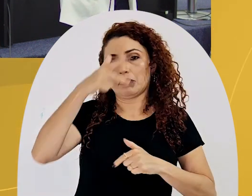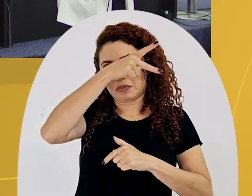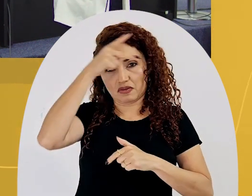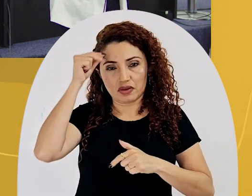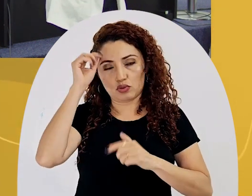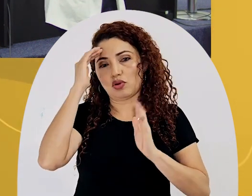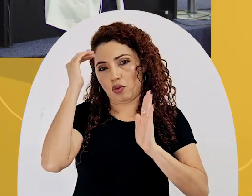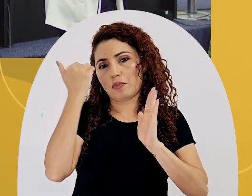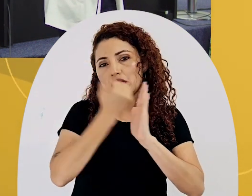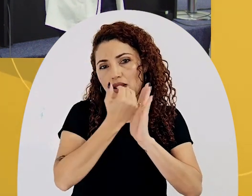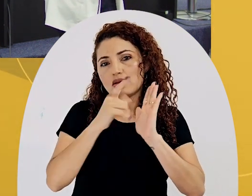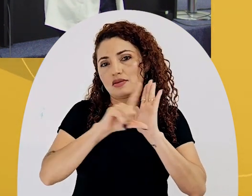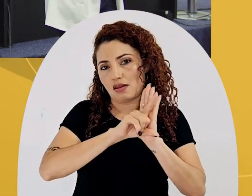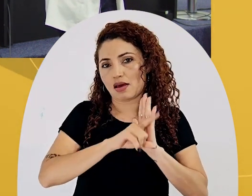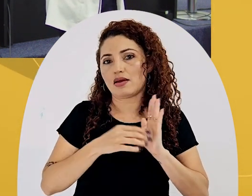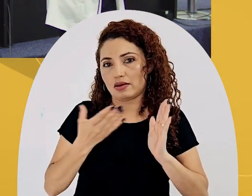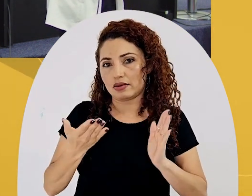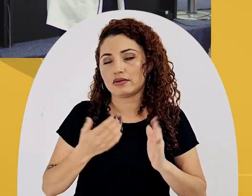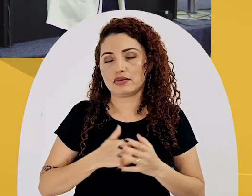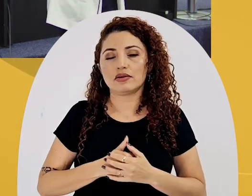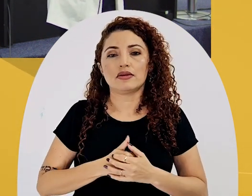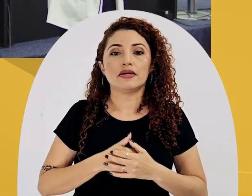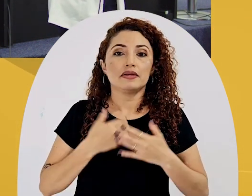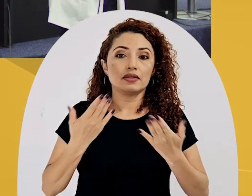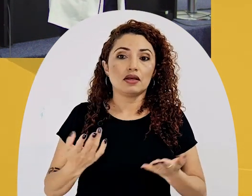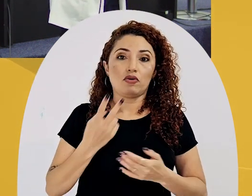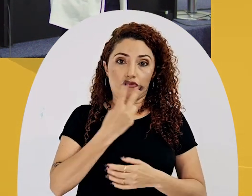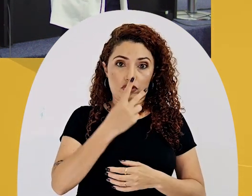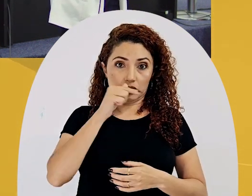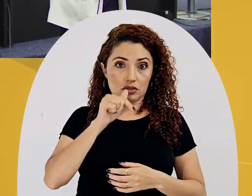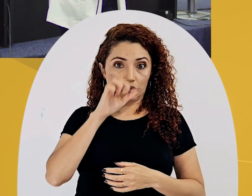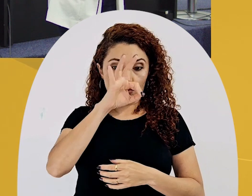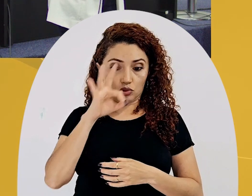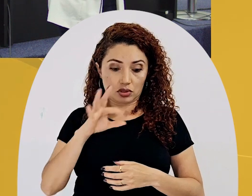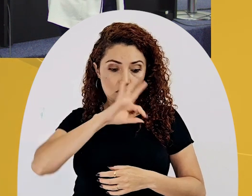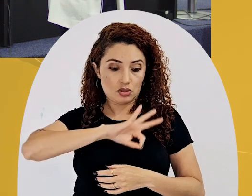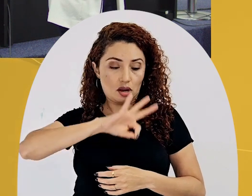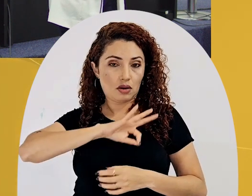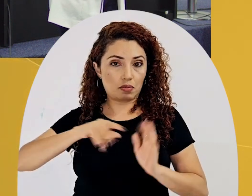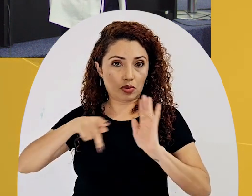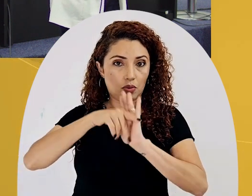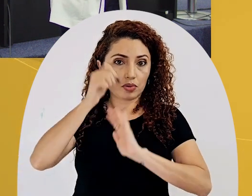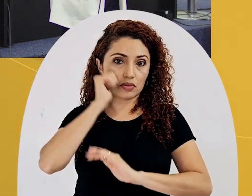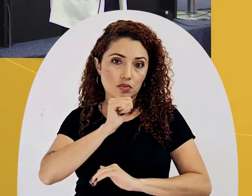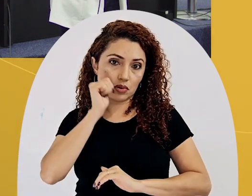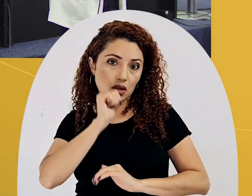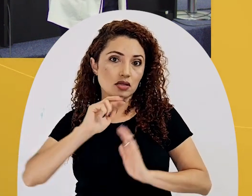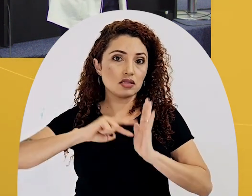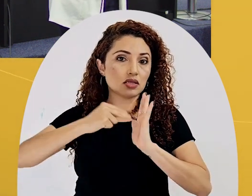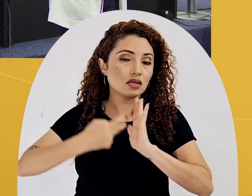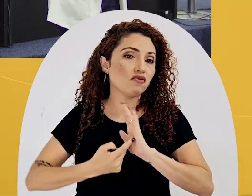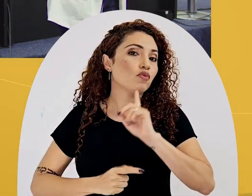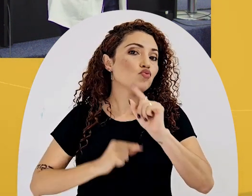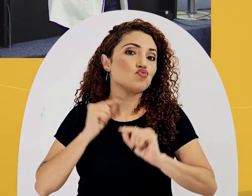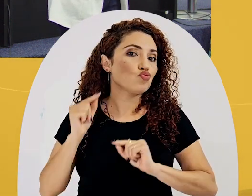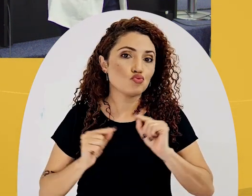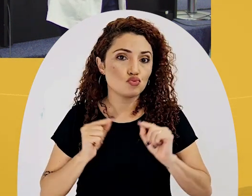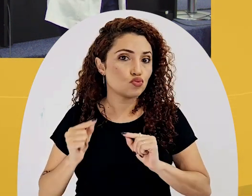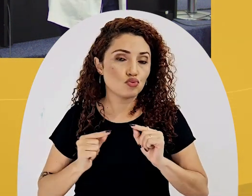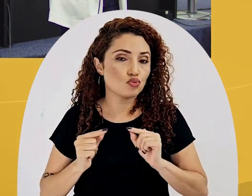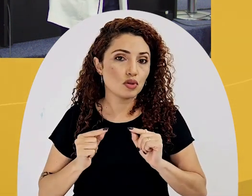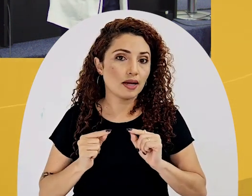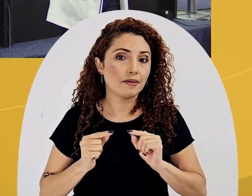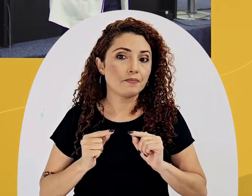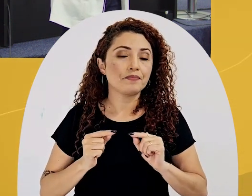esses 27% de salário das mulheres vão significar que tem menos mulheres em cargos mais